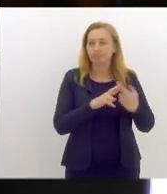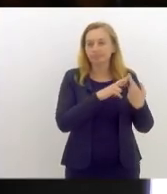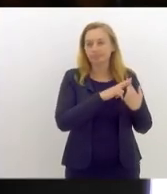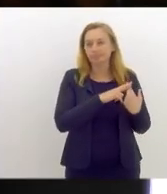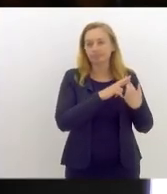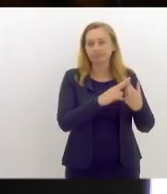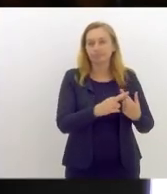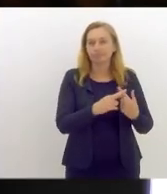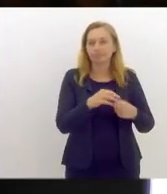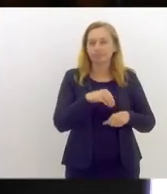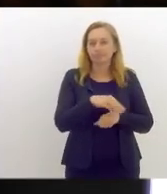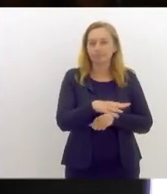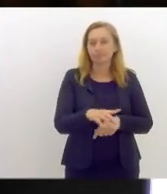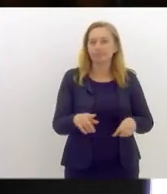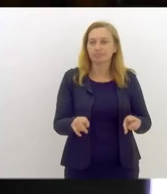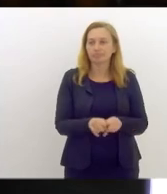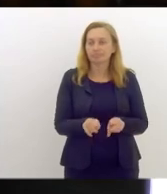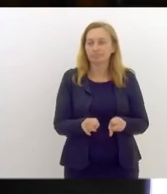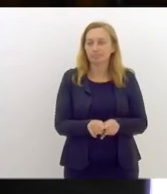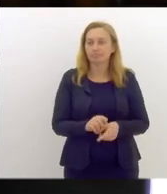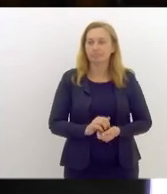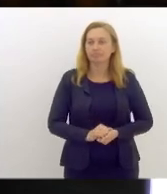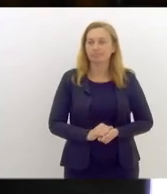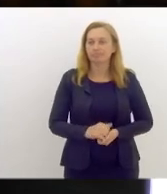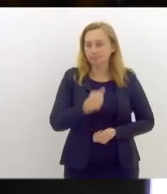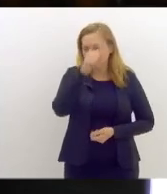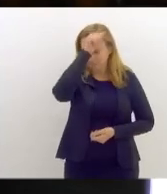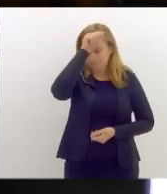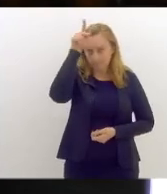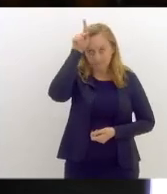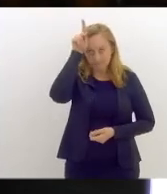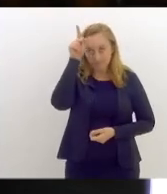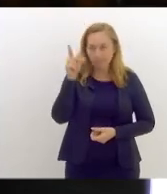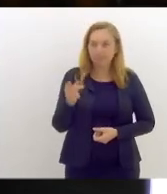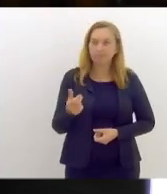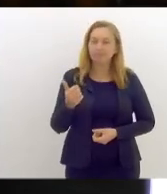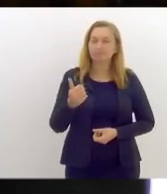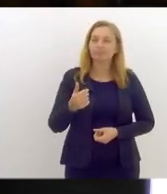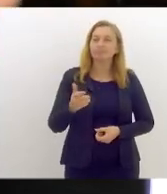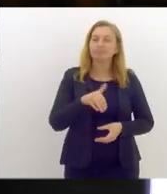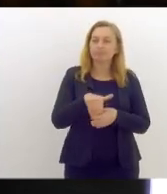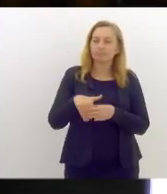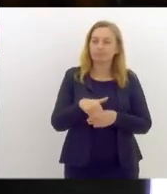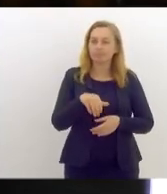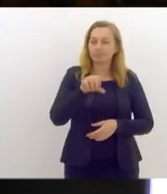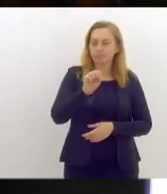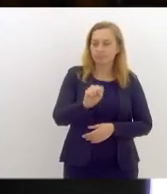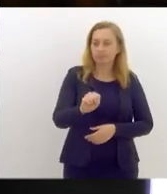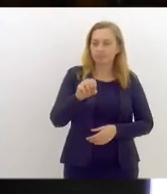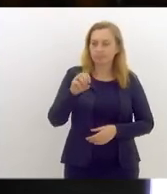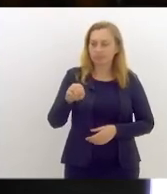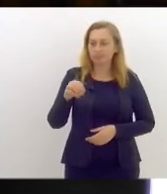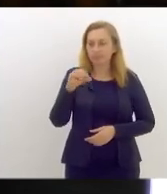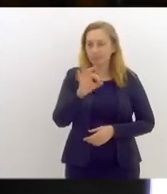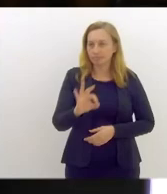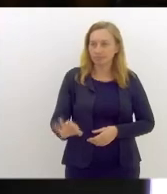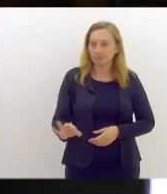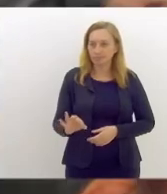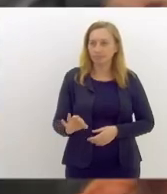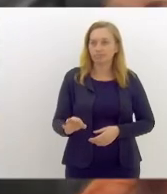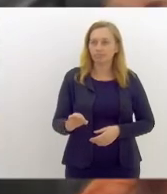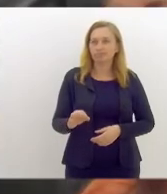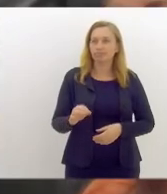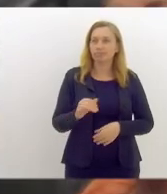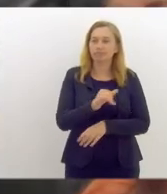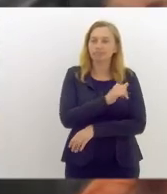segundo por ser é um prefeito eleito com 80% dos votos de uma cidade eu acho que isso não